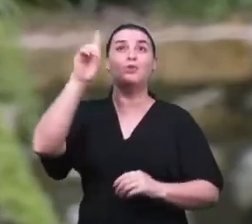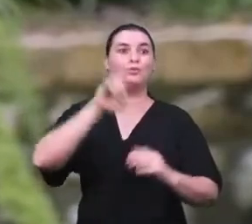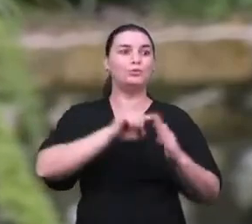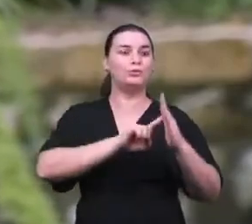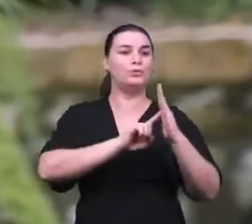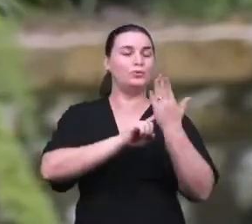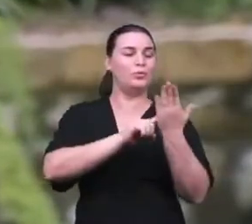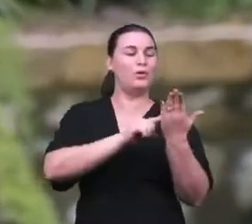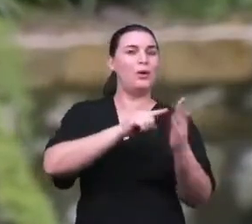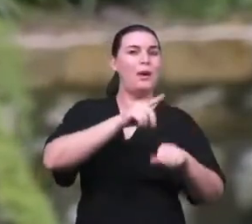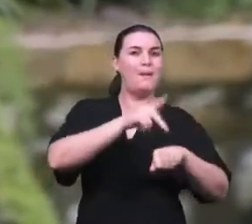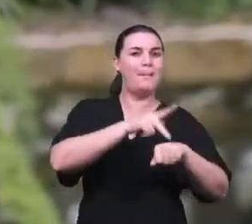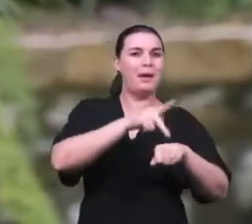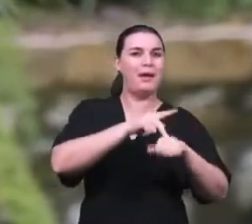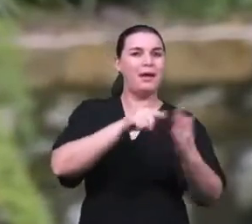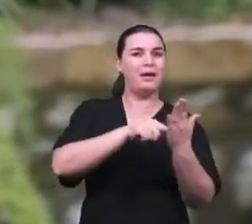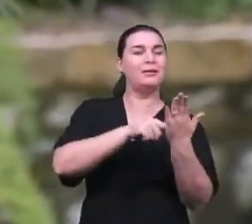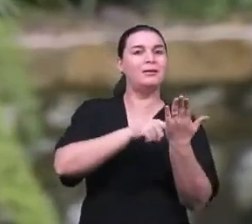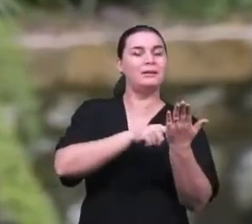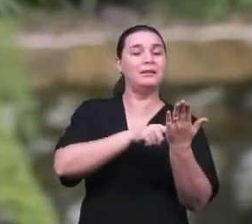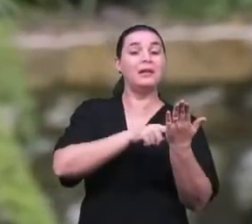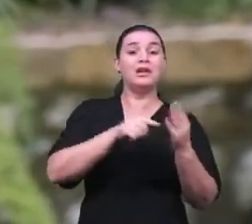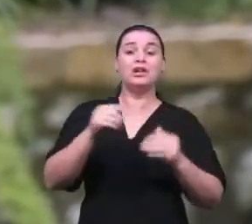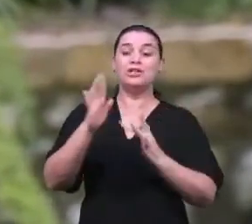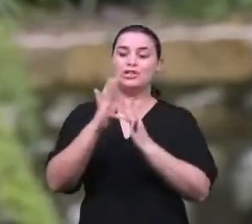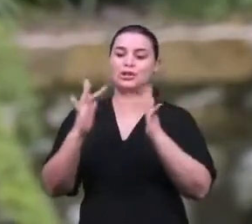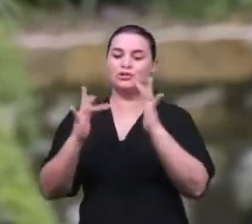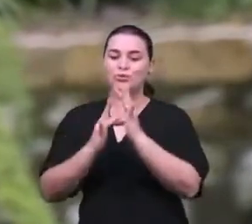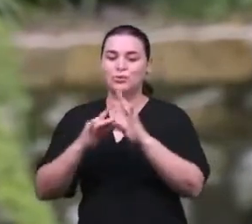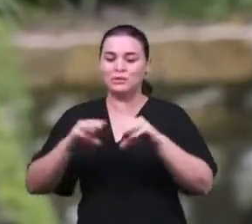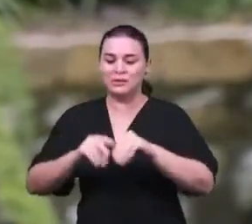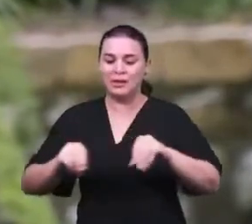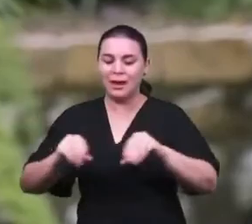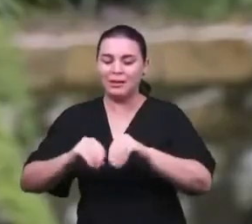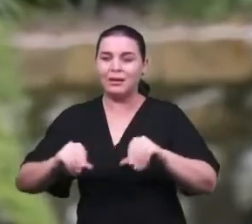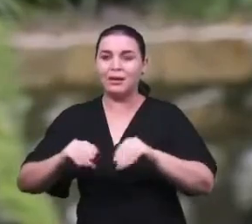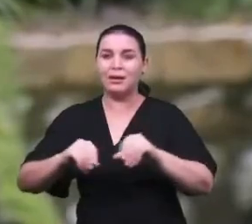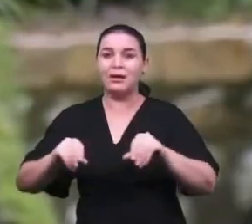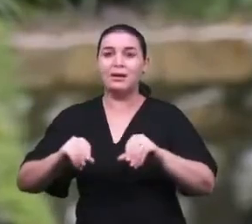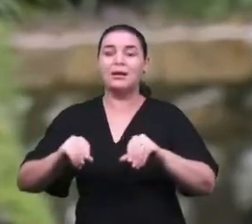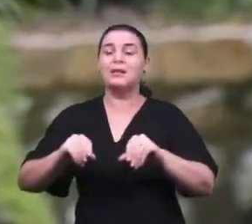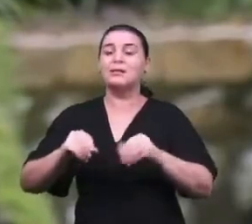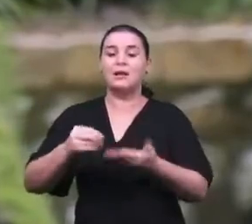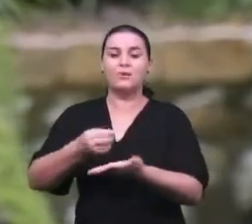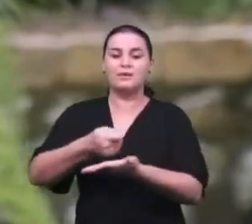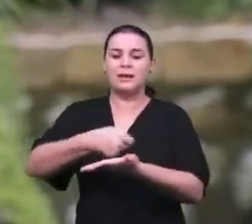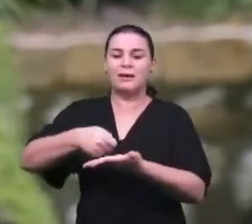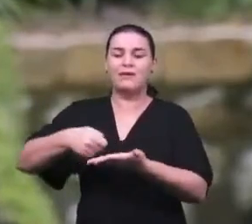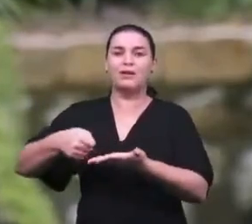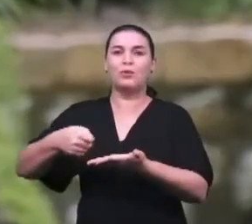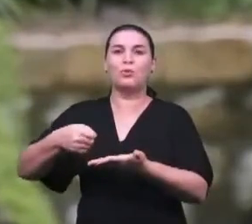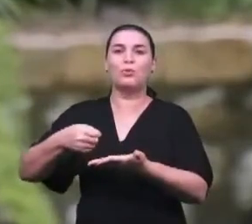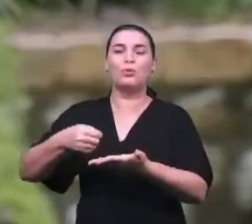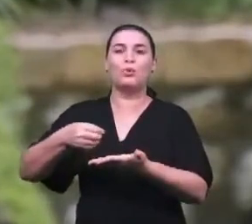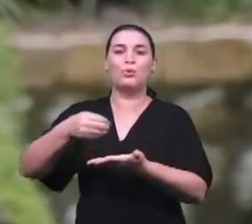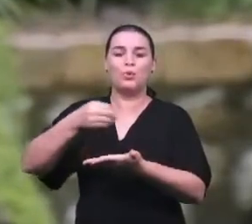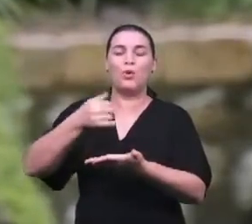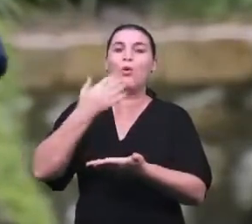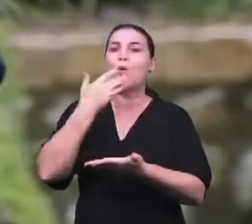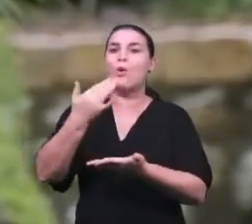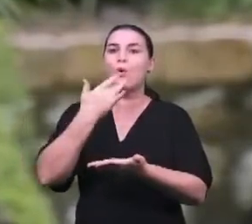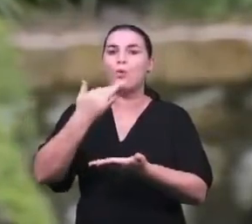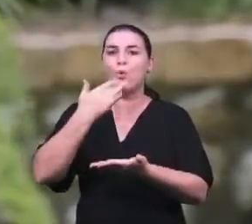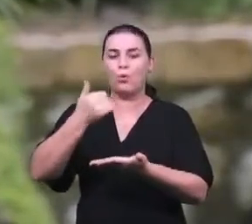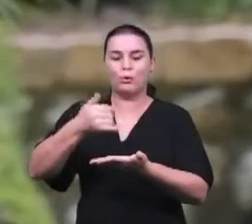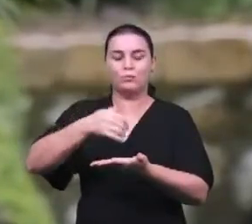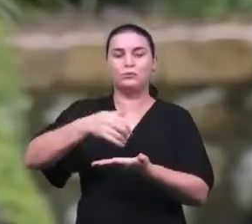Não escrita com tinta, mas escrita pelo Espírito Santo. Enquanto Deus Pai escreveu os